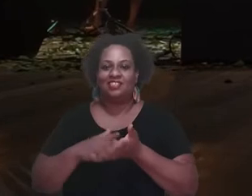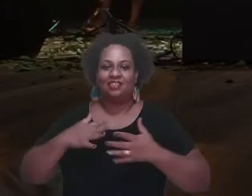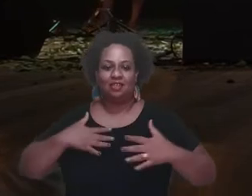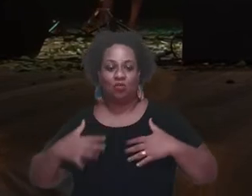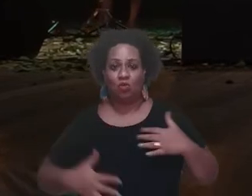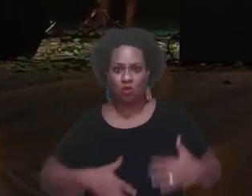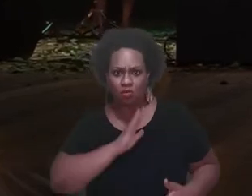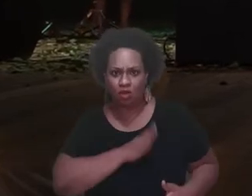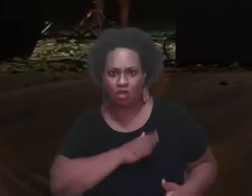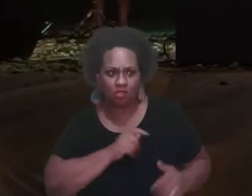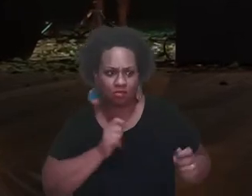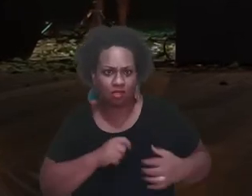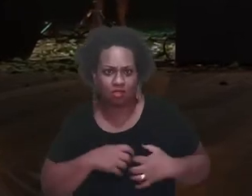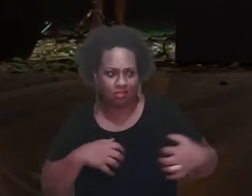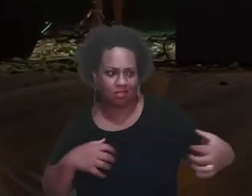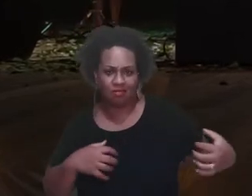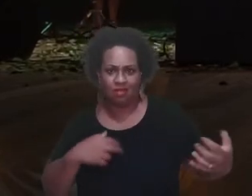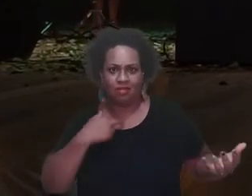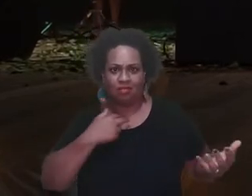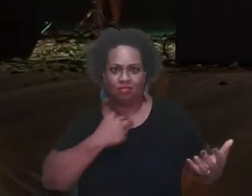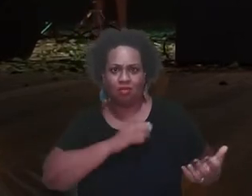o povo anda seu coração